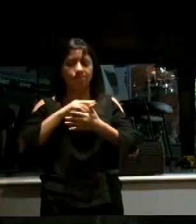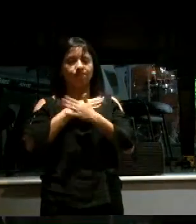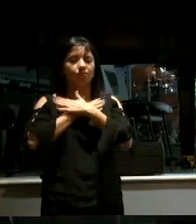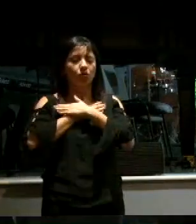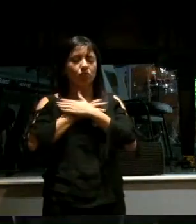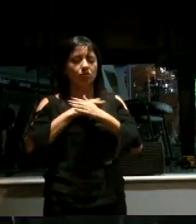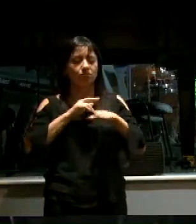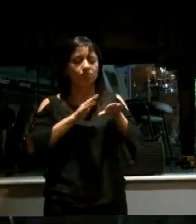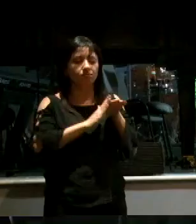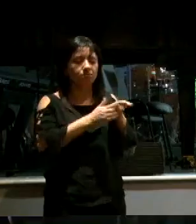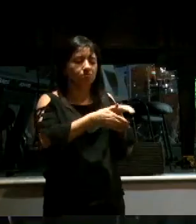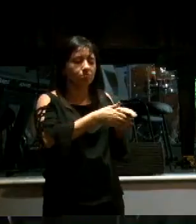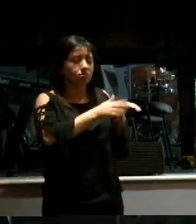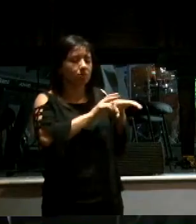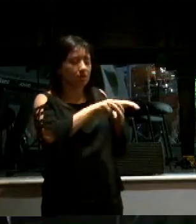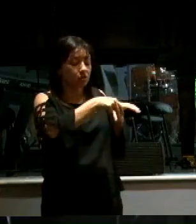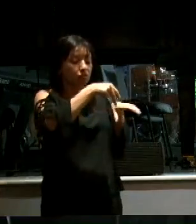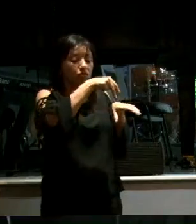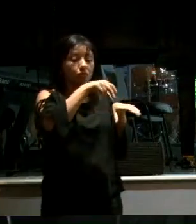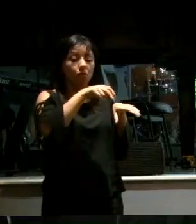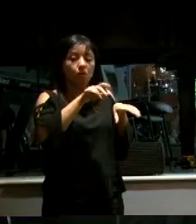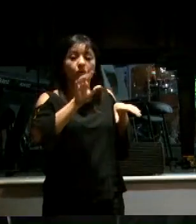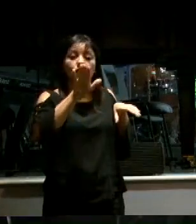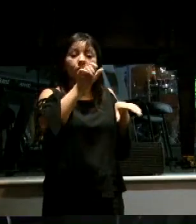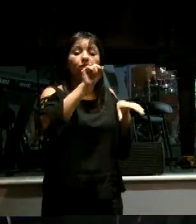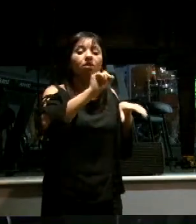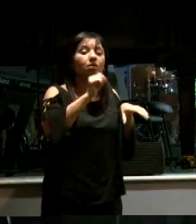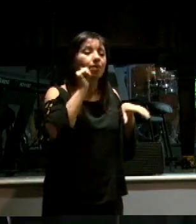Deus te colocou na sua casa